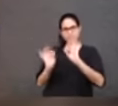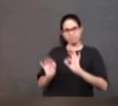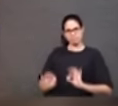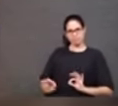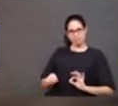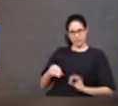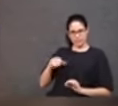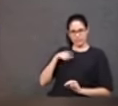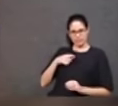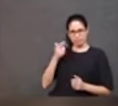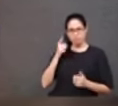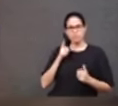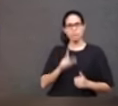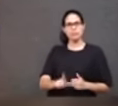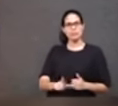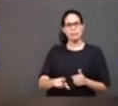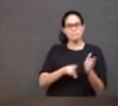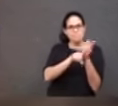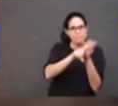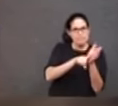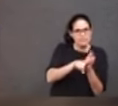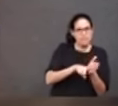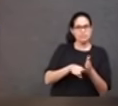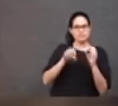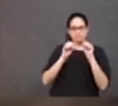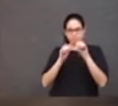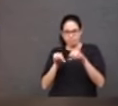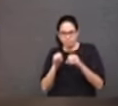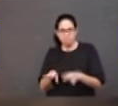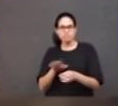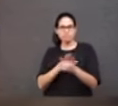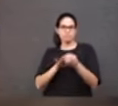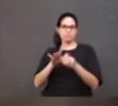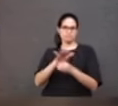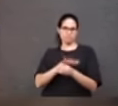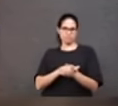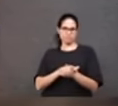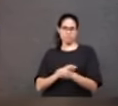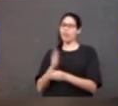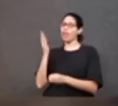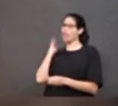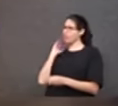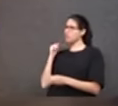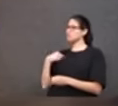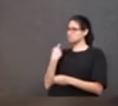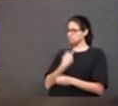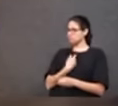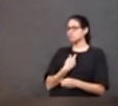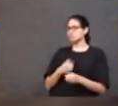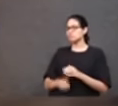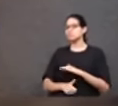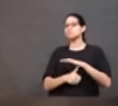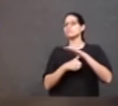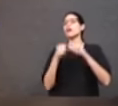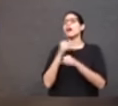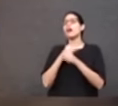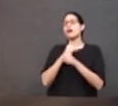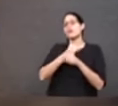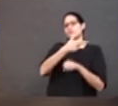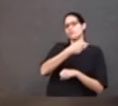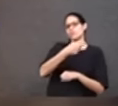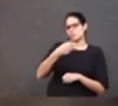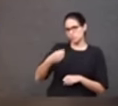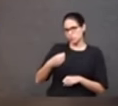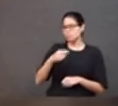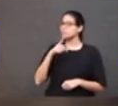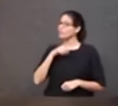a extensão se desenvolvam. Quando assumimos a gestão da UFA em 2000, esta universidade contava com 19